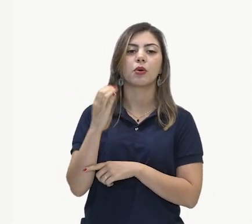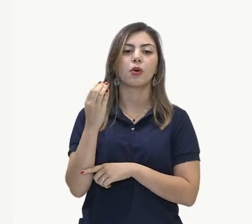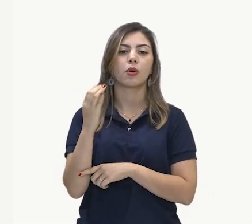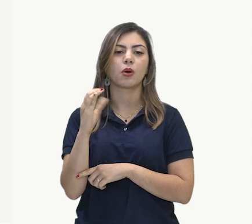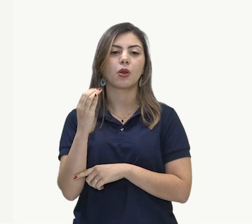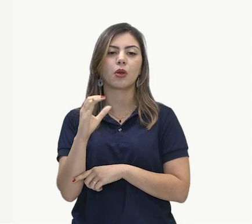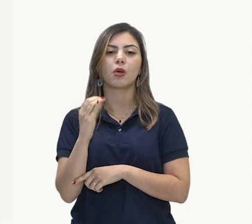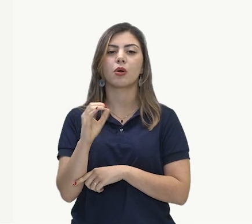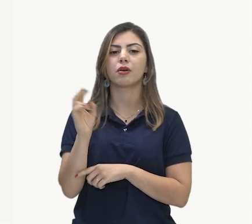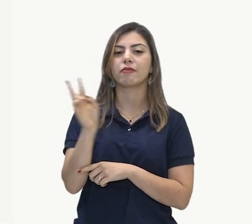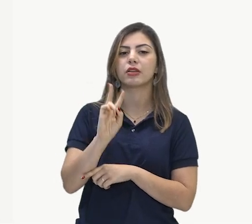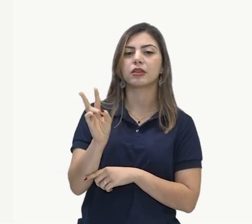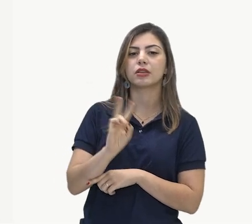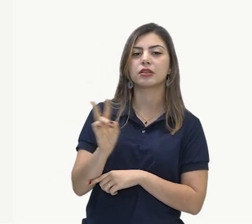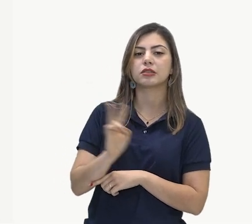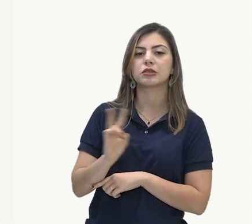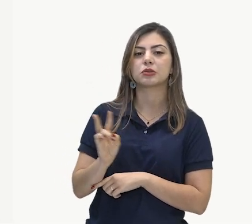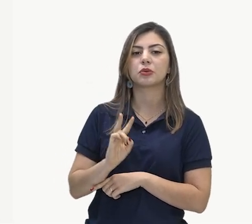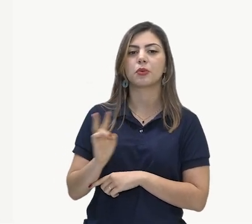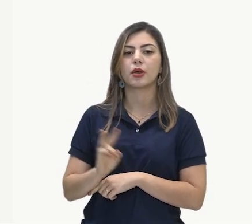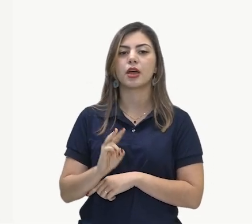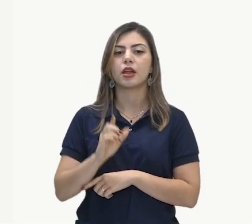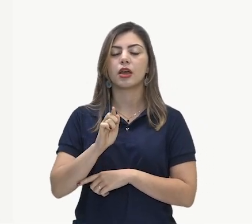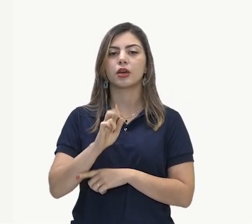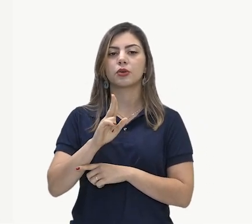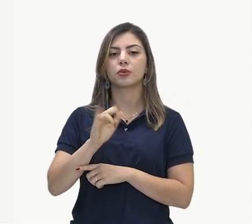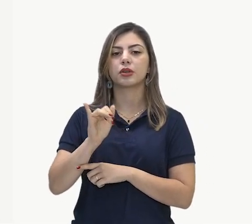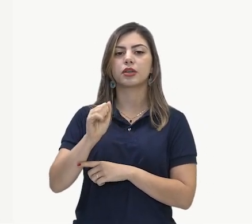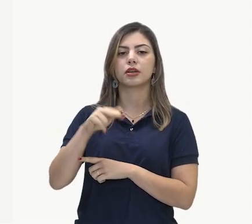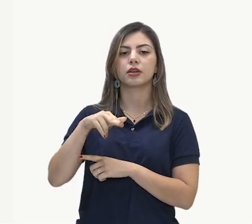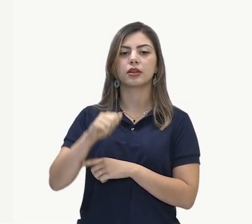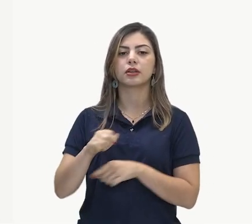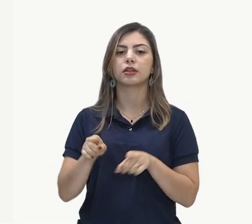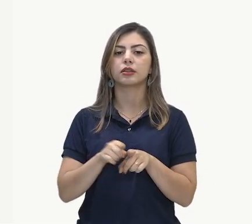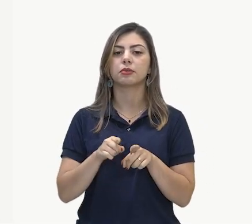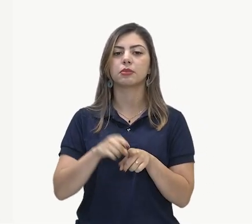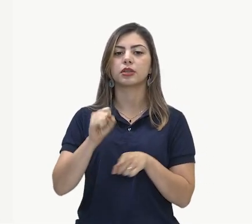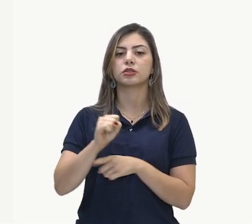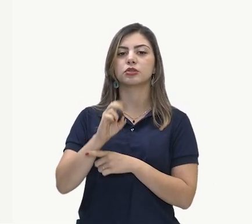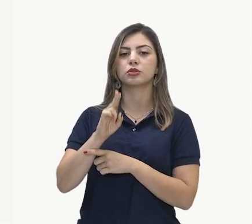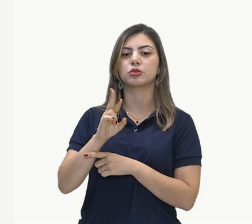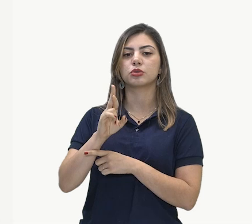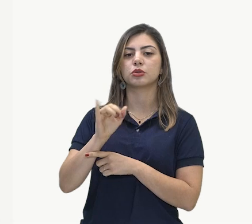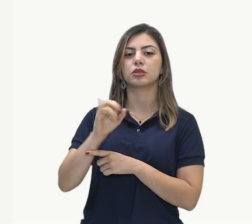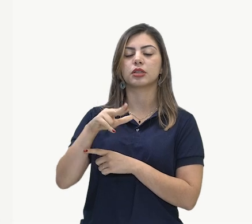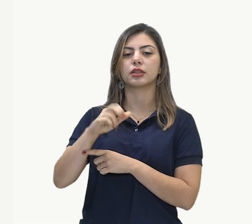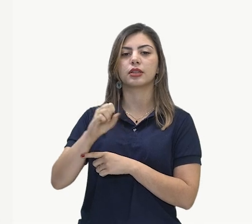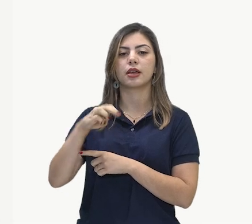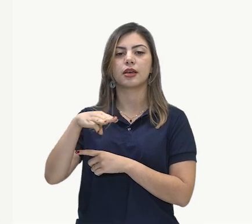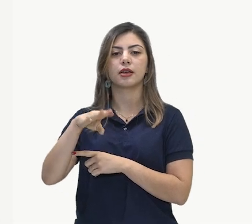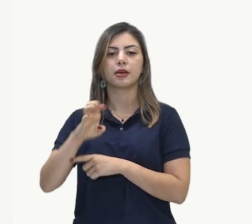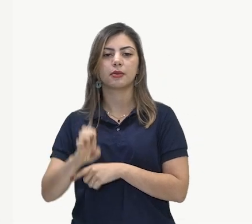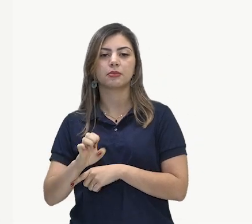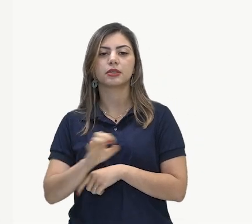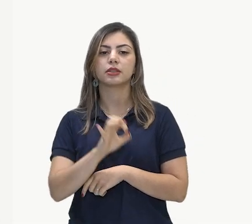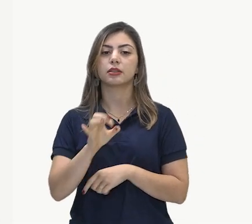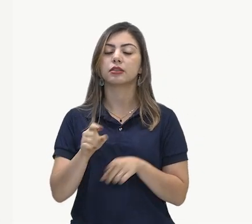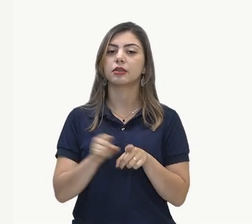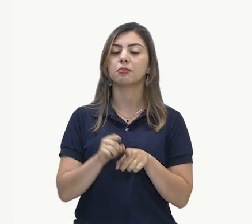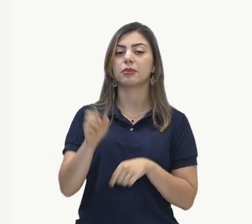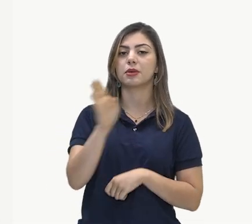Venezuela, Guiana, Suriname, o próprio Brasil, como vocês enxergam aqui, e eu ainda tenho um